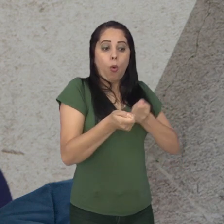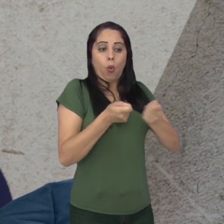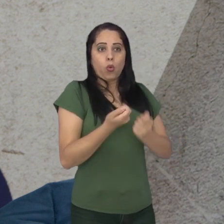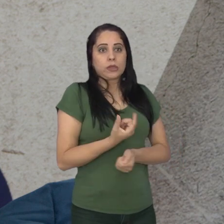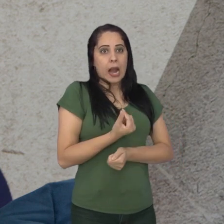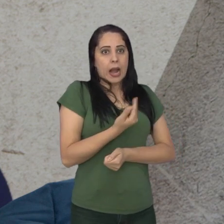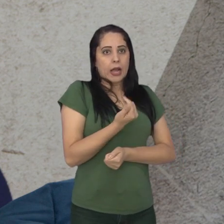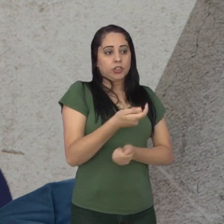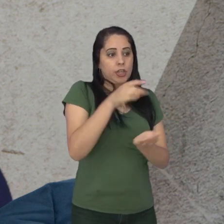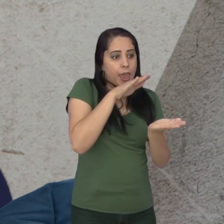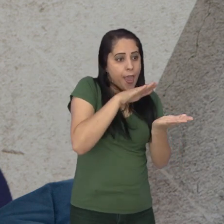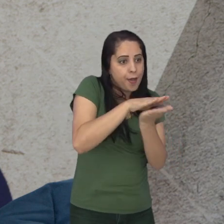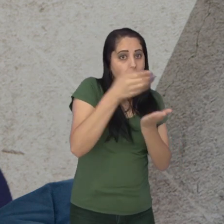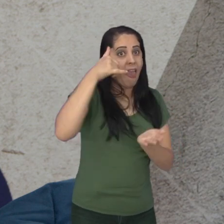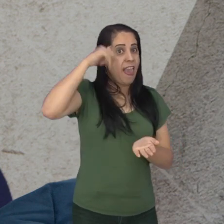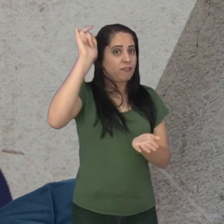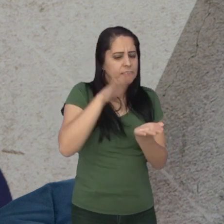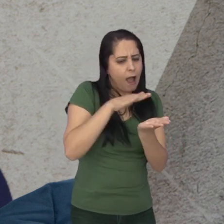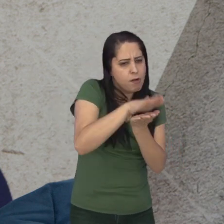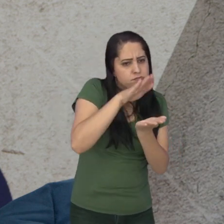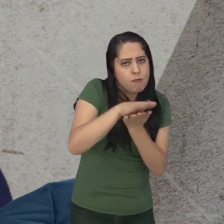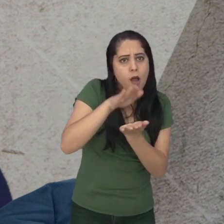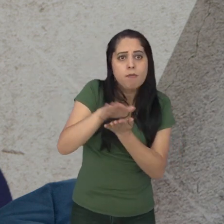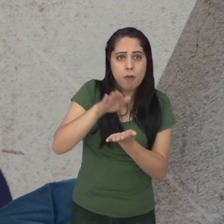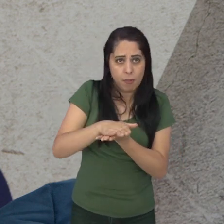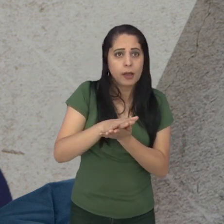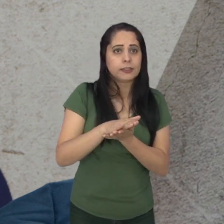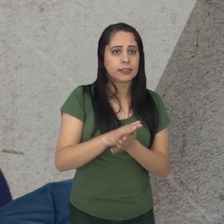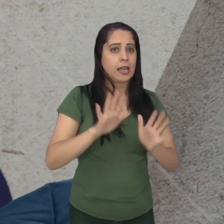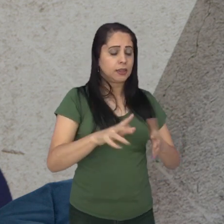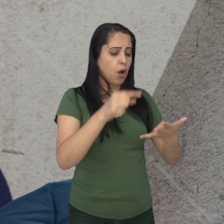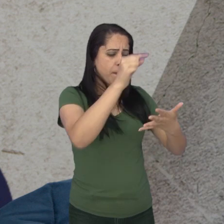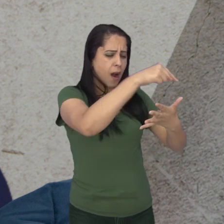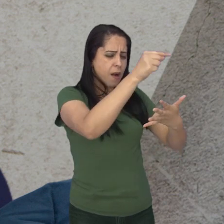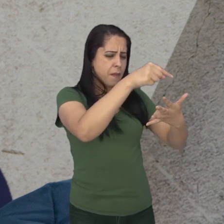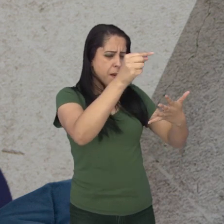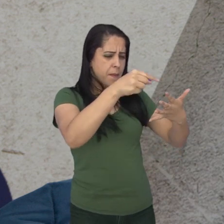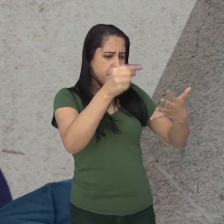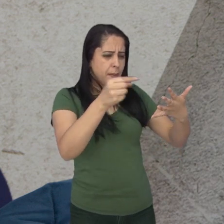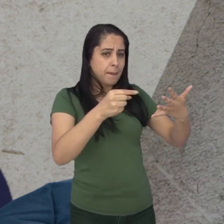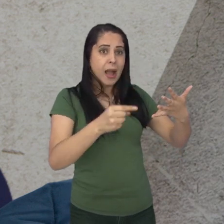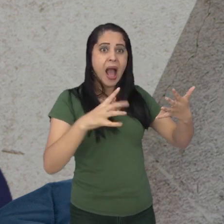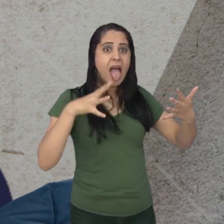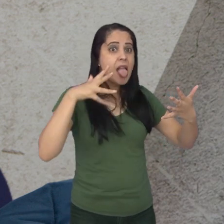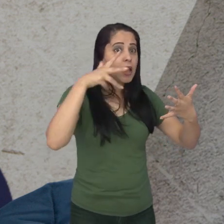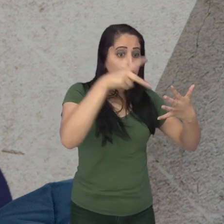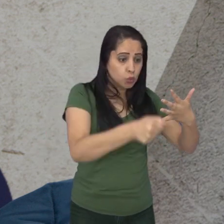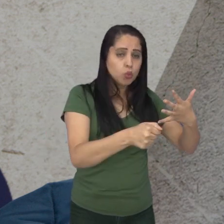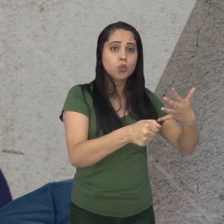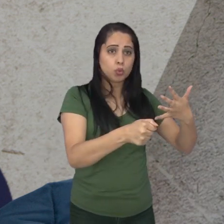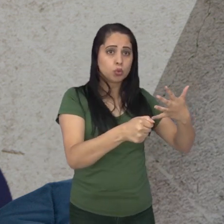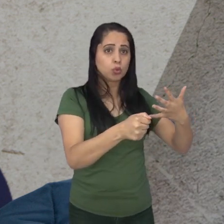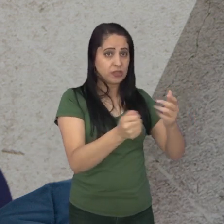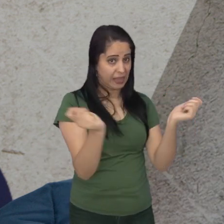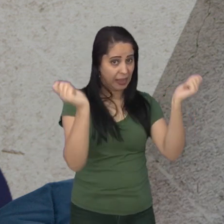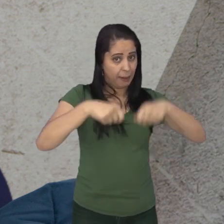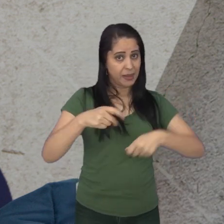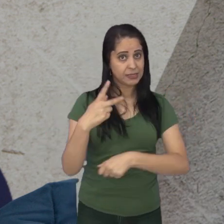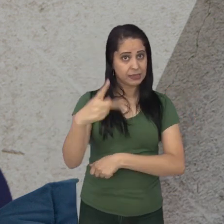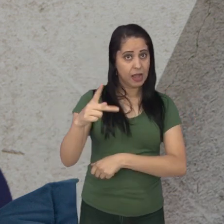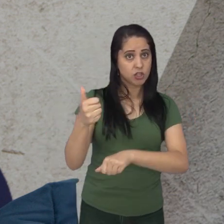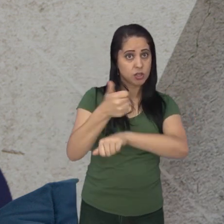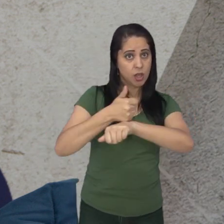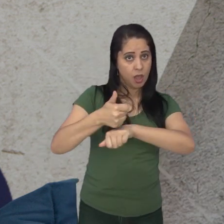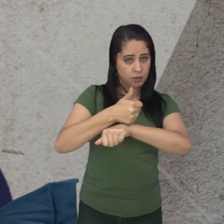obras. Então, tem toda essa complexidade que envolve o trabalho do engenheiro civil e que vai além dos